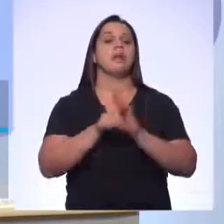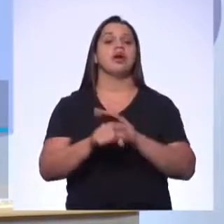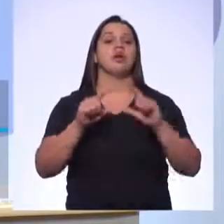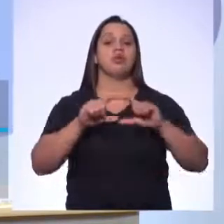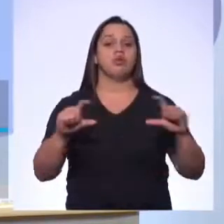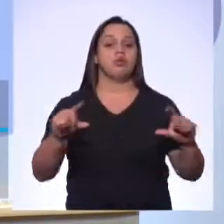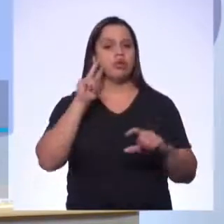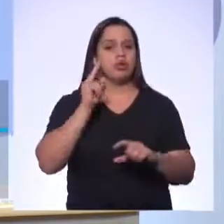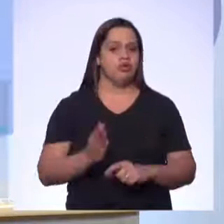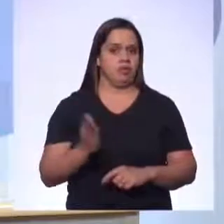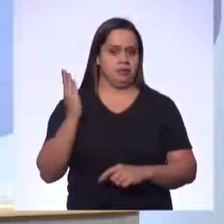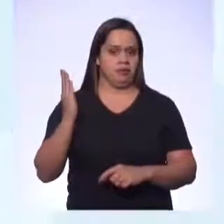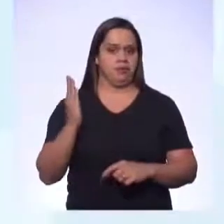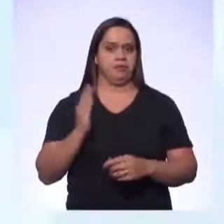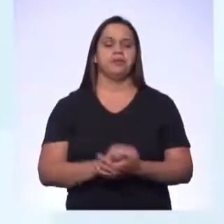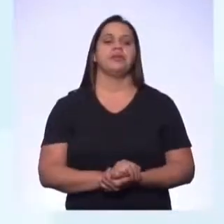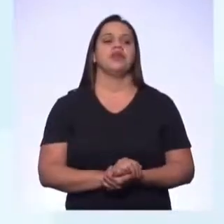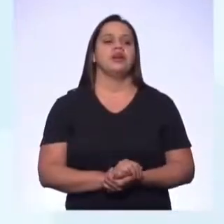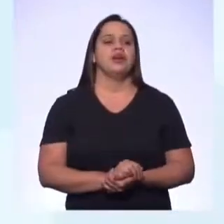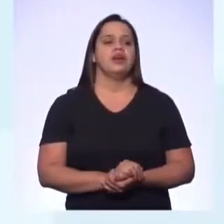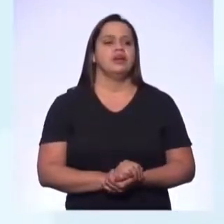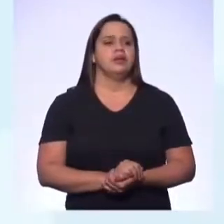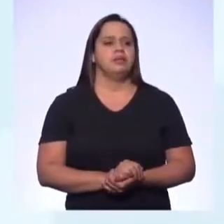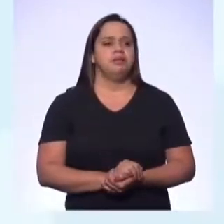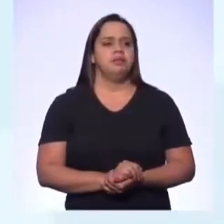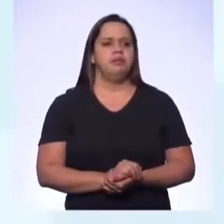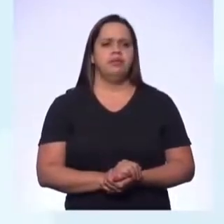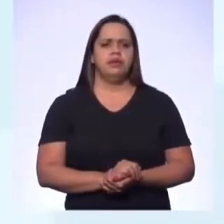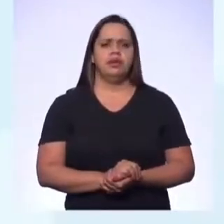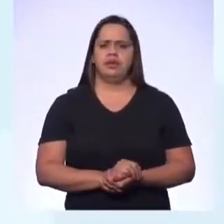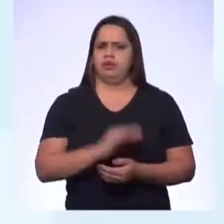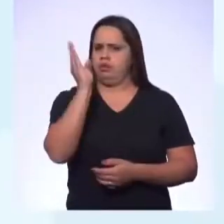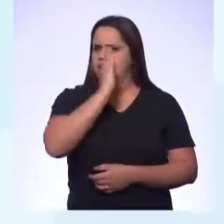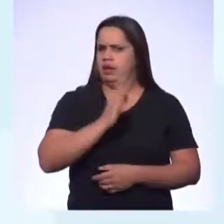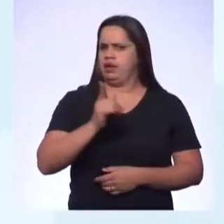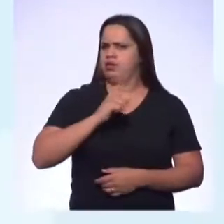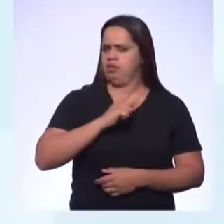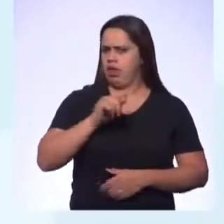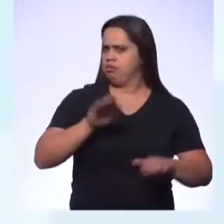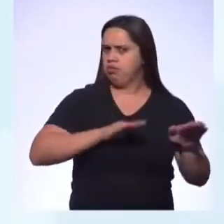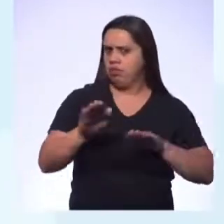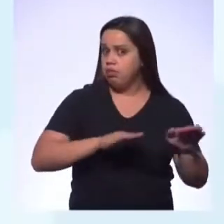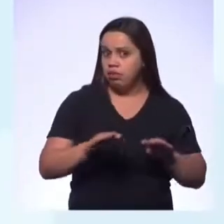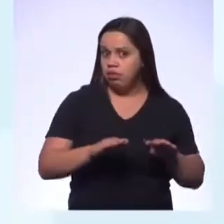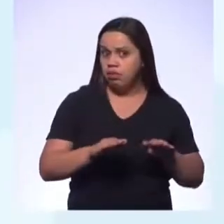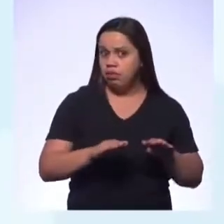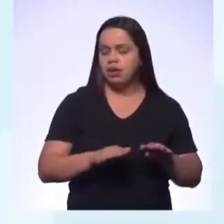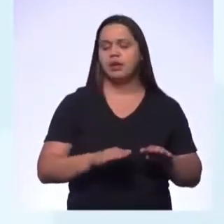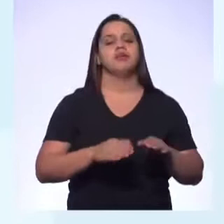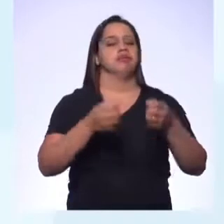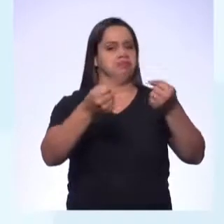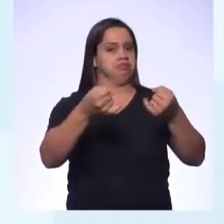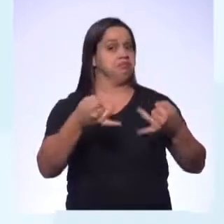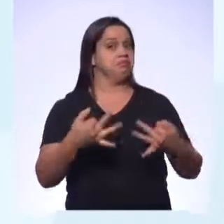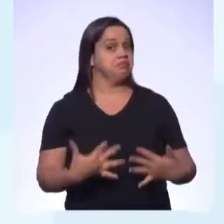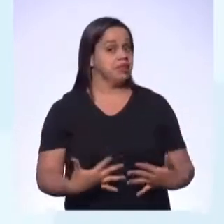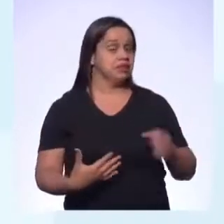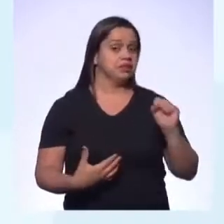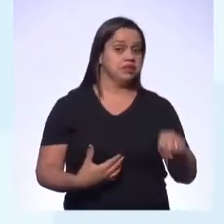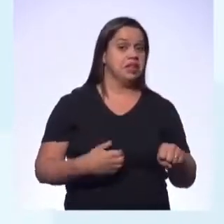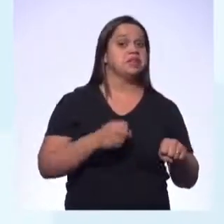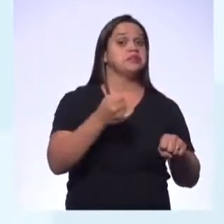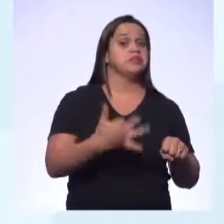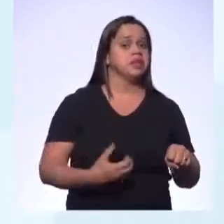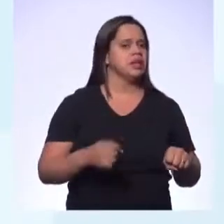que vai aparecer na tela. Existem terremotos no Brasil? Justifique se você acha que sim ou que não.